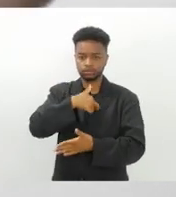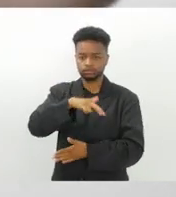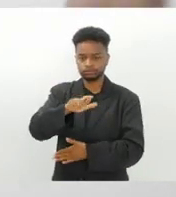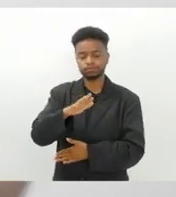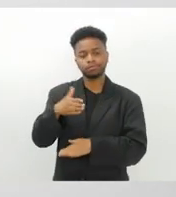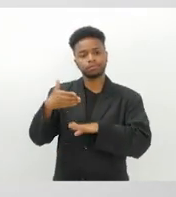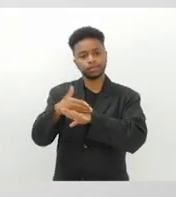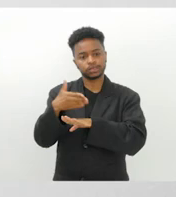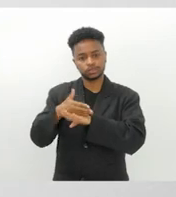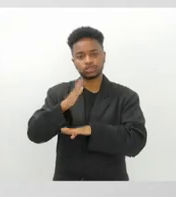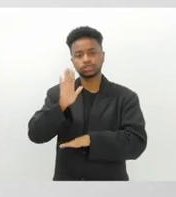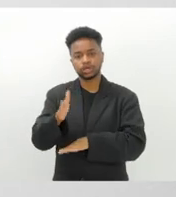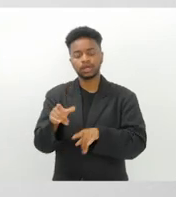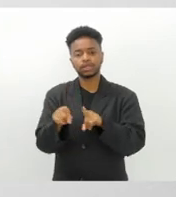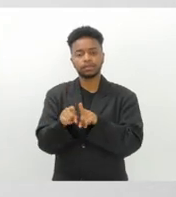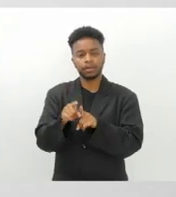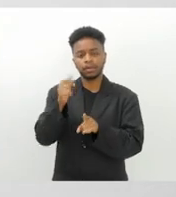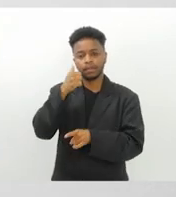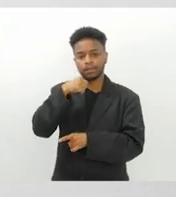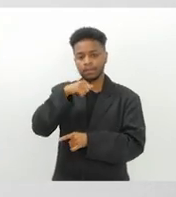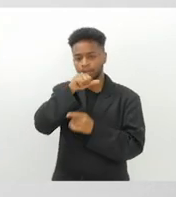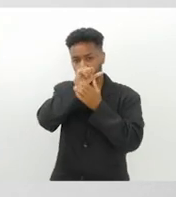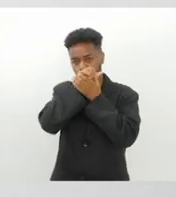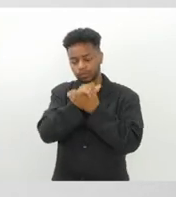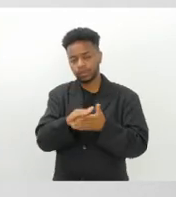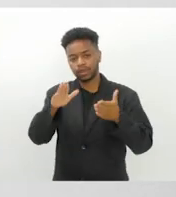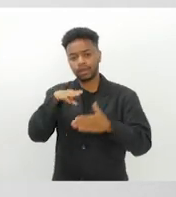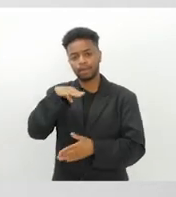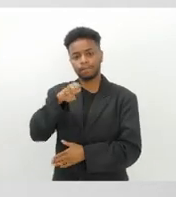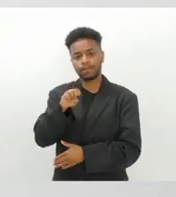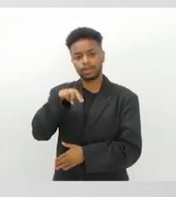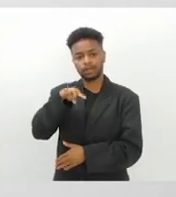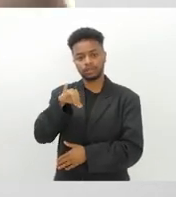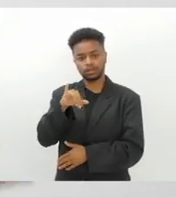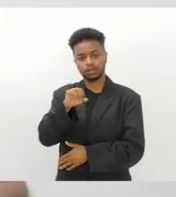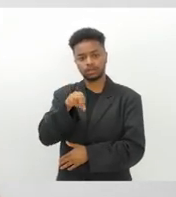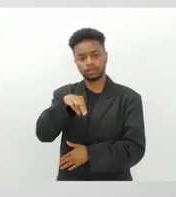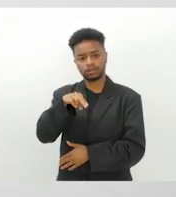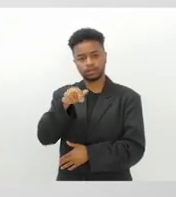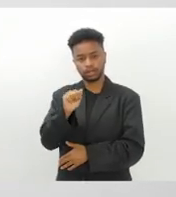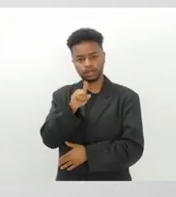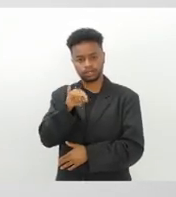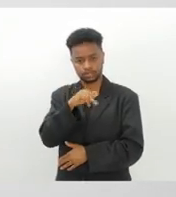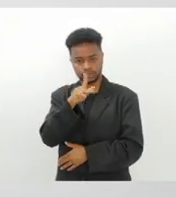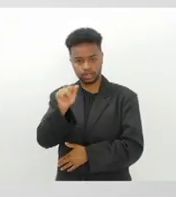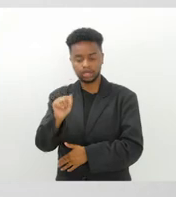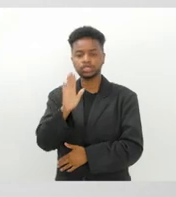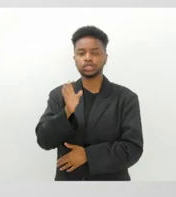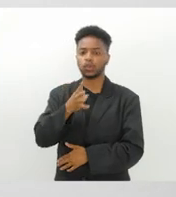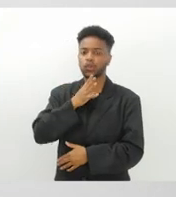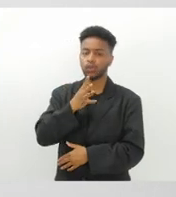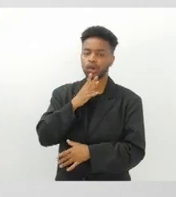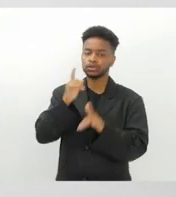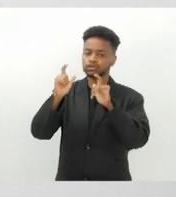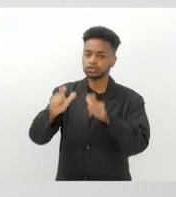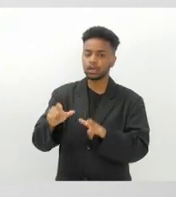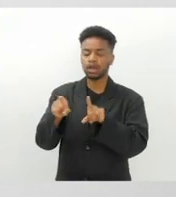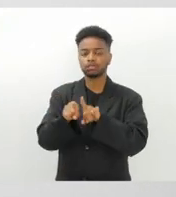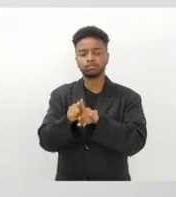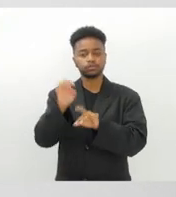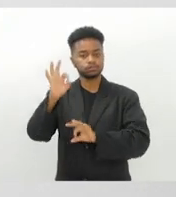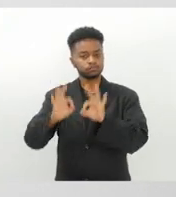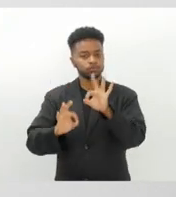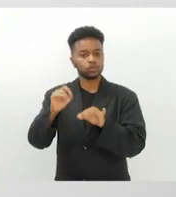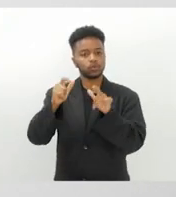participaram, Mãe Meninazinha, desse espaço, já cunharam esse espaço, e a gente pensou justamente